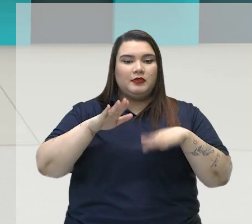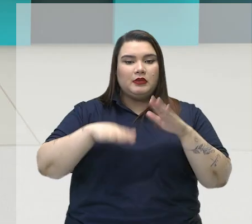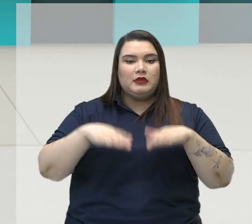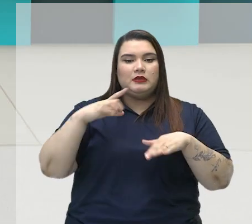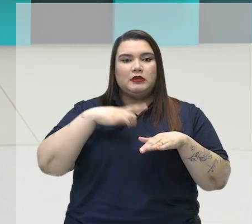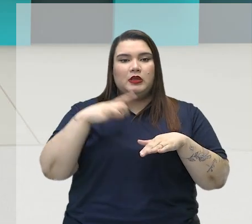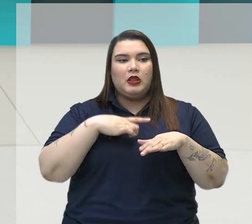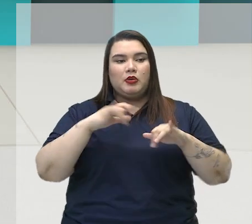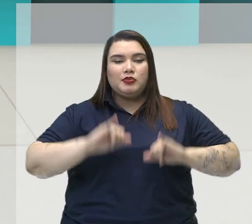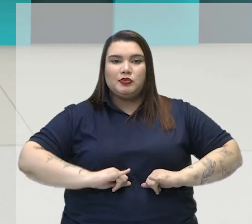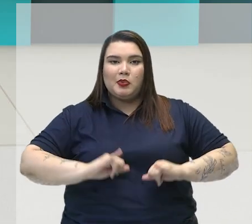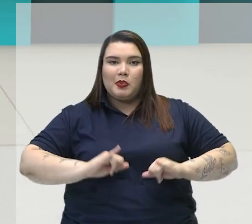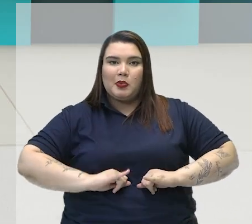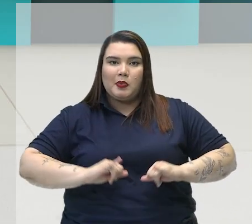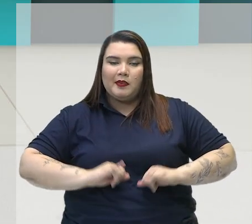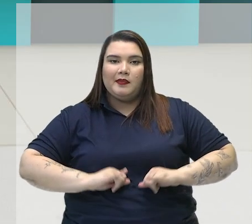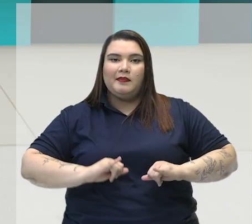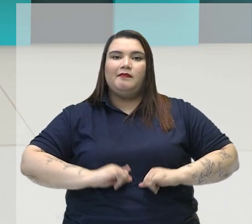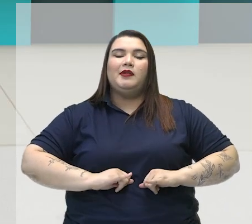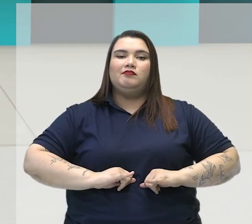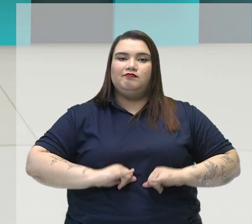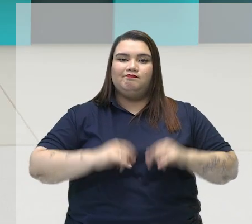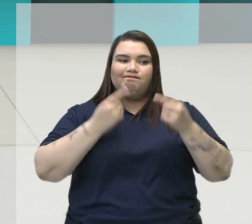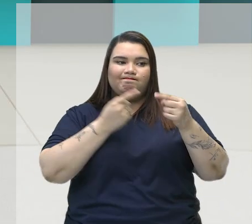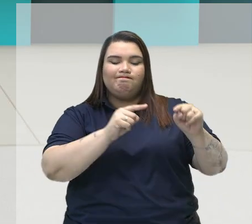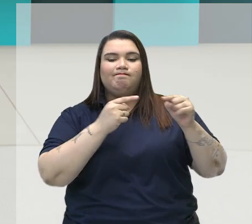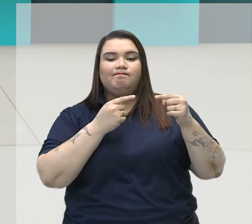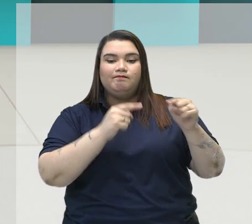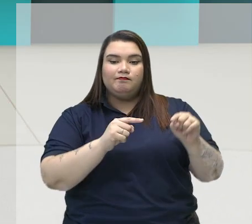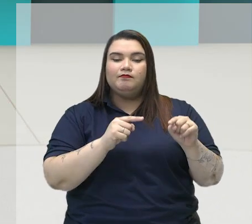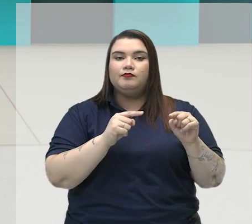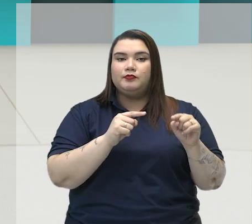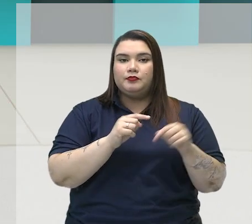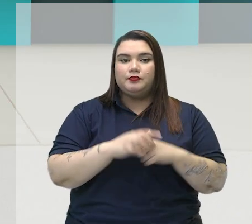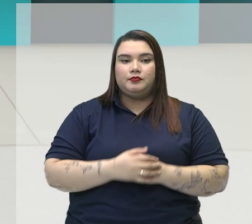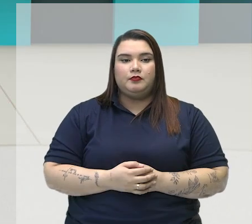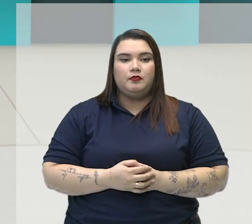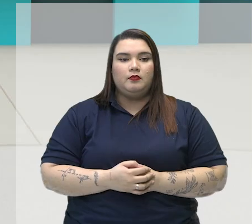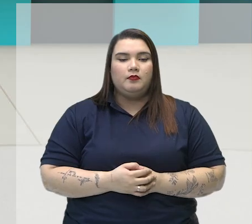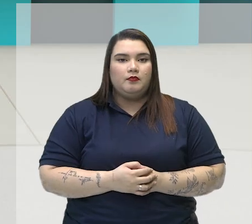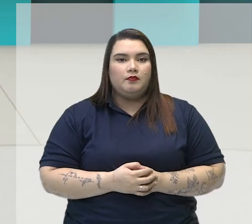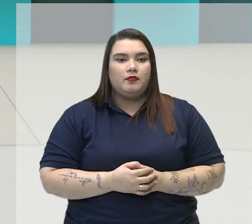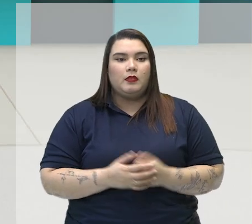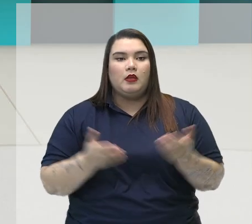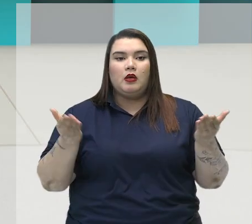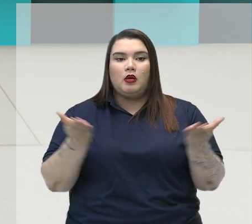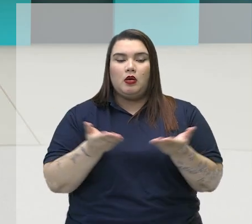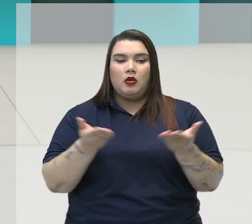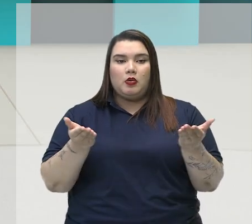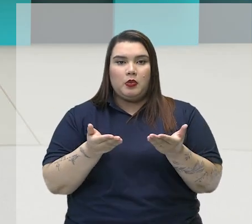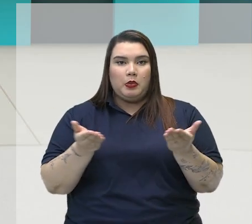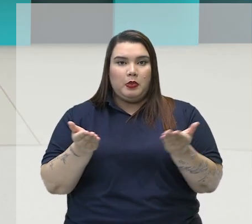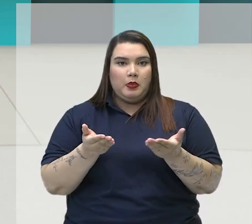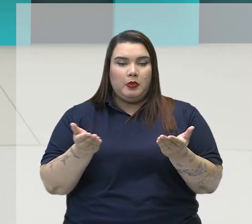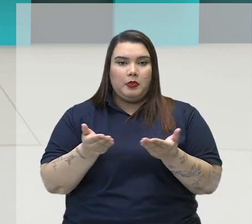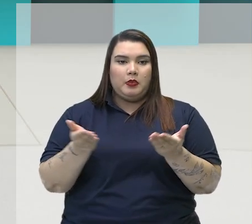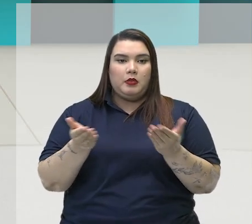culturas, muitas vezes marginalizadas ou ameaçadas. Vamos